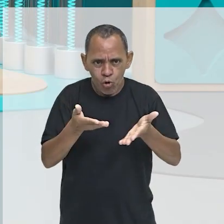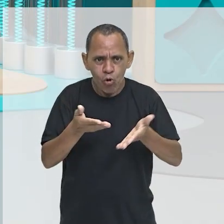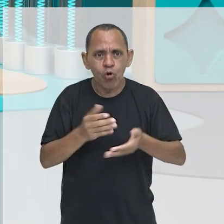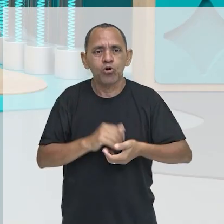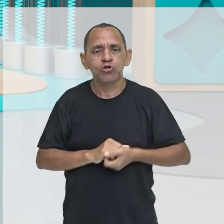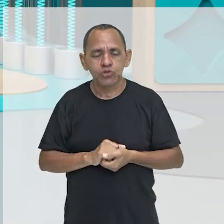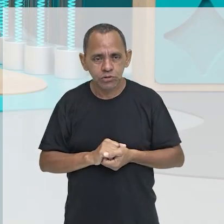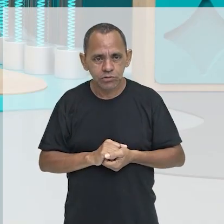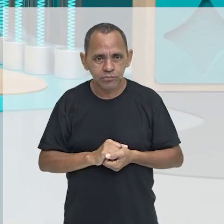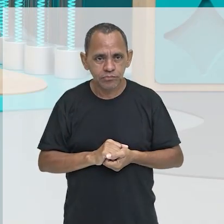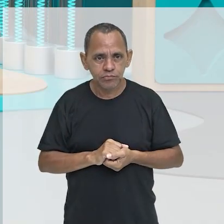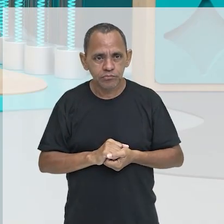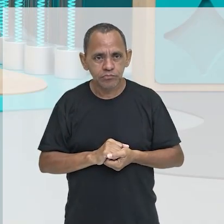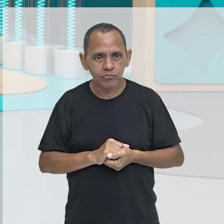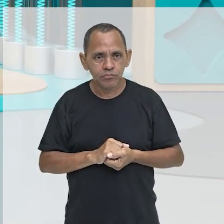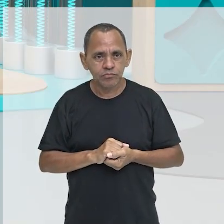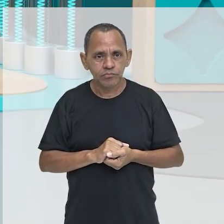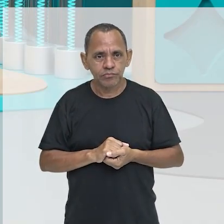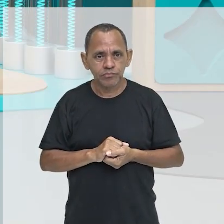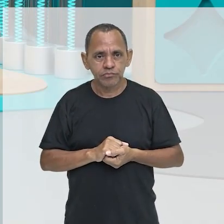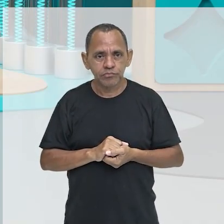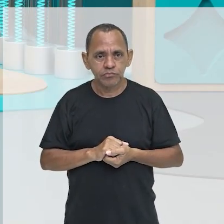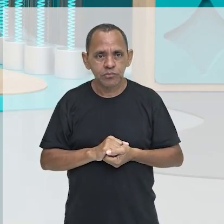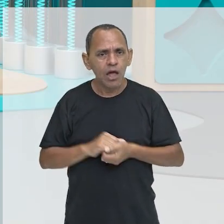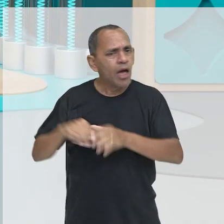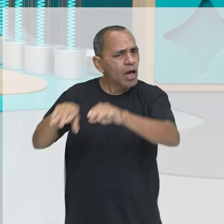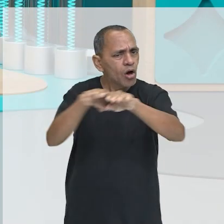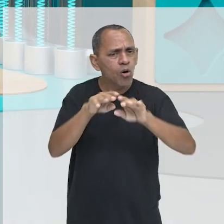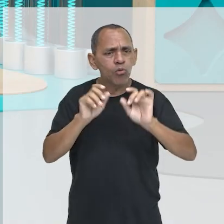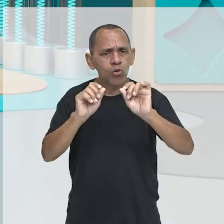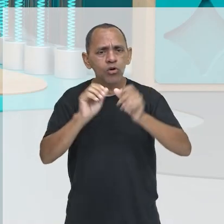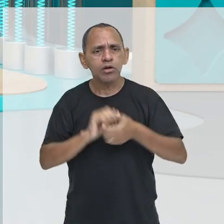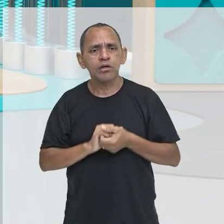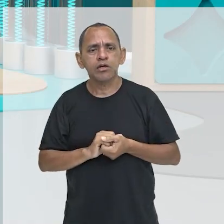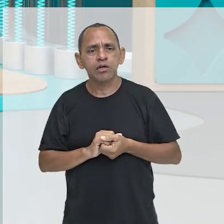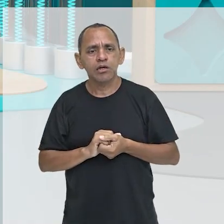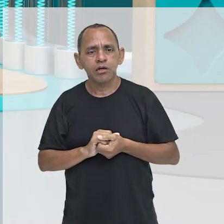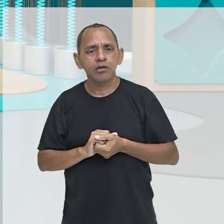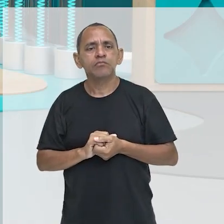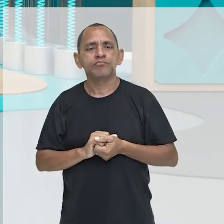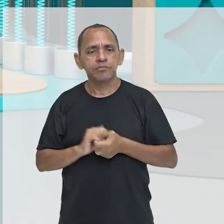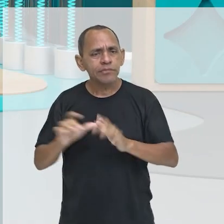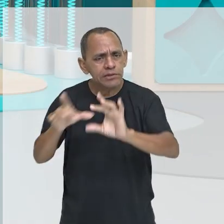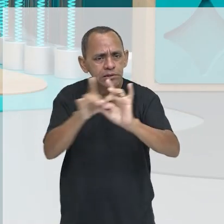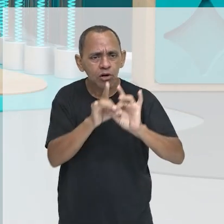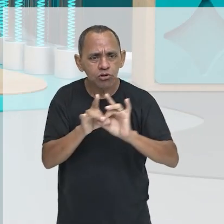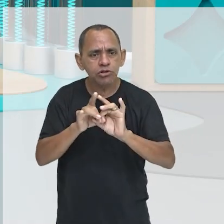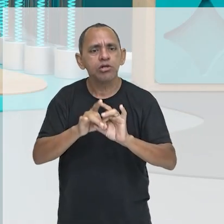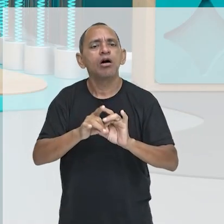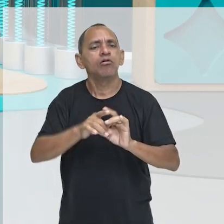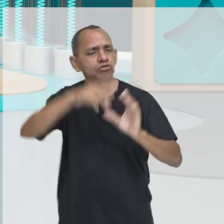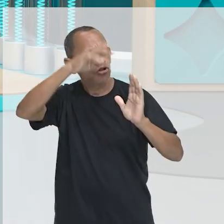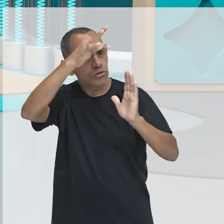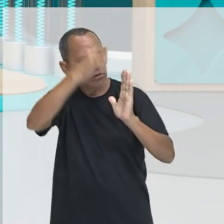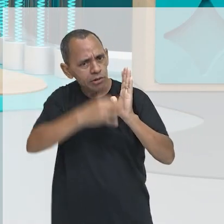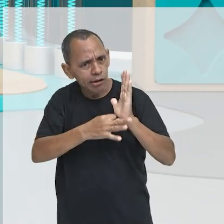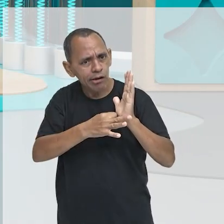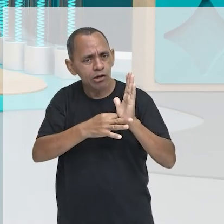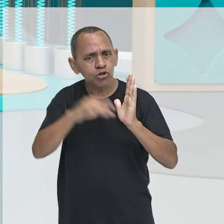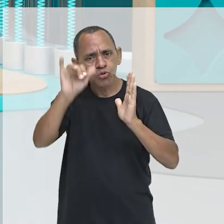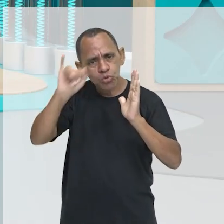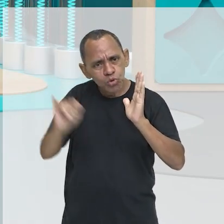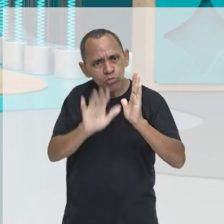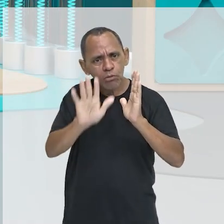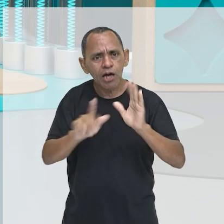avaliações externas, por exemplo, é comum essa junção de texto e imagem. Então, a imagem nunca é à